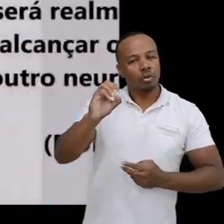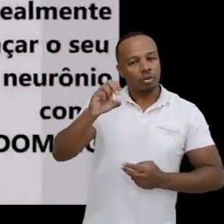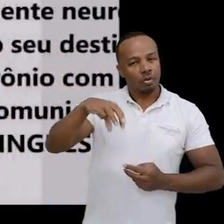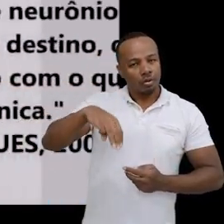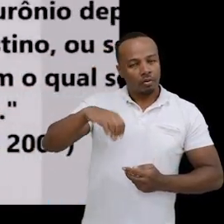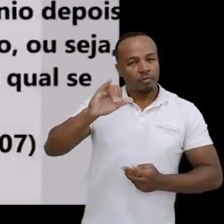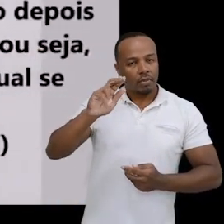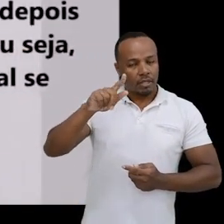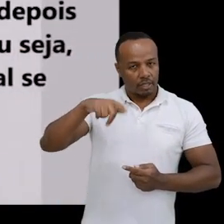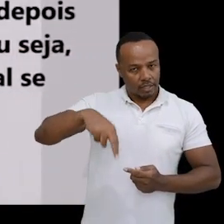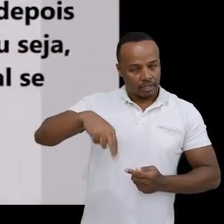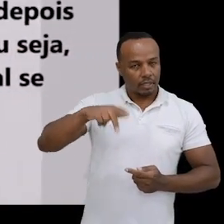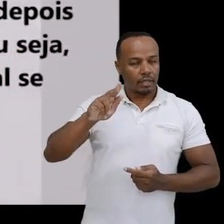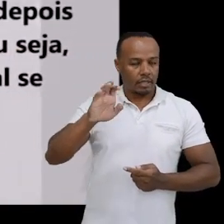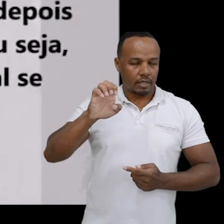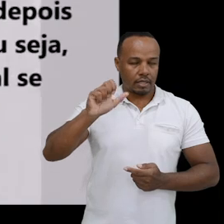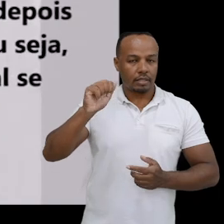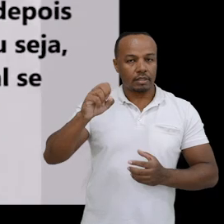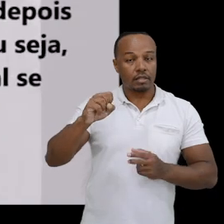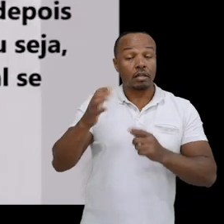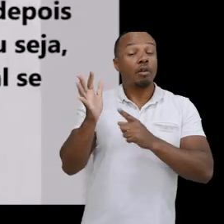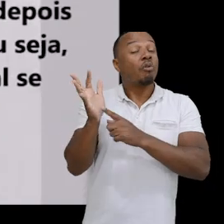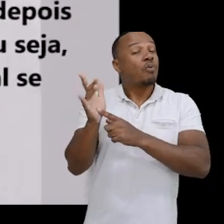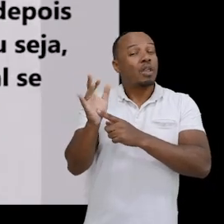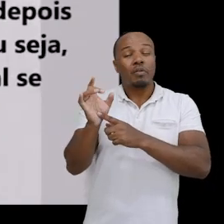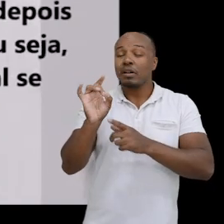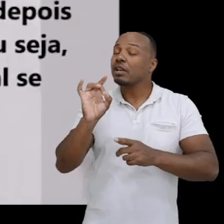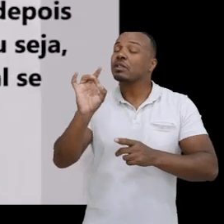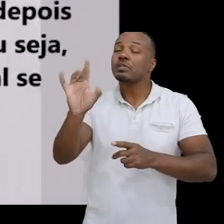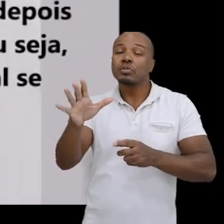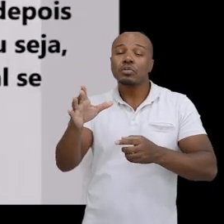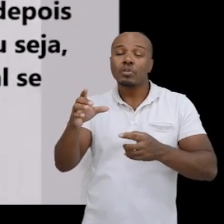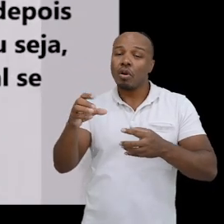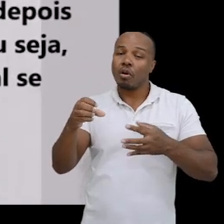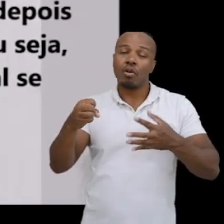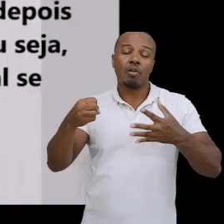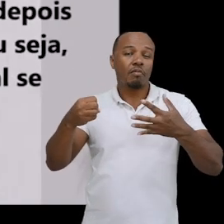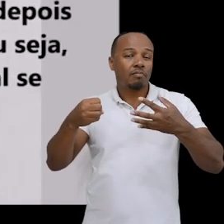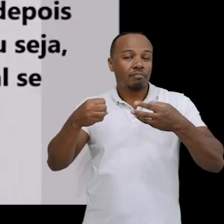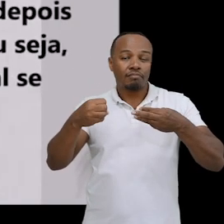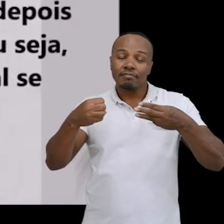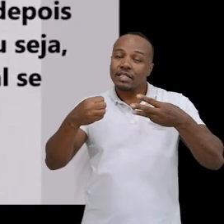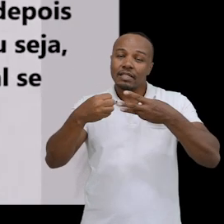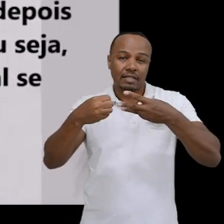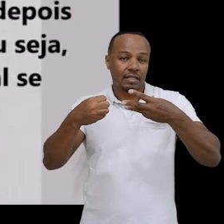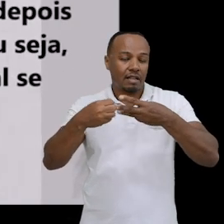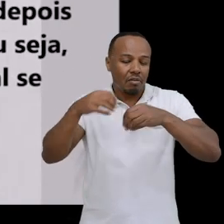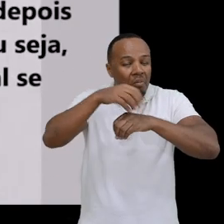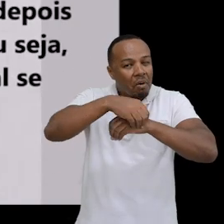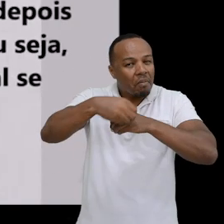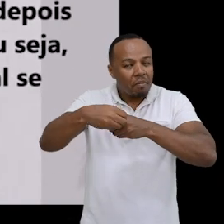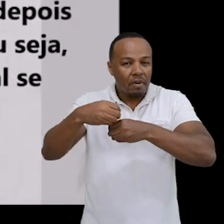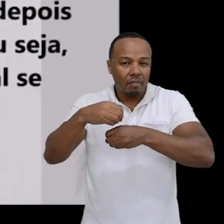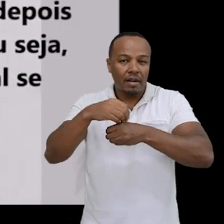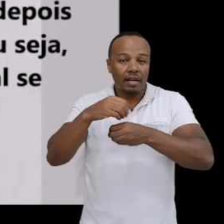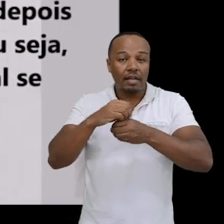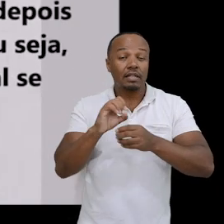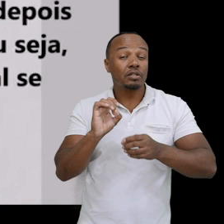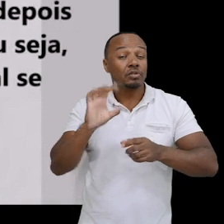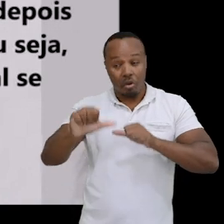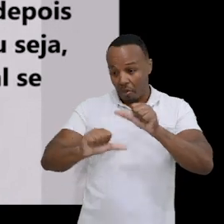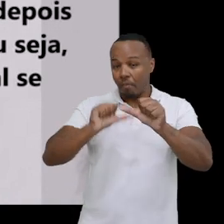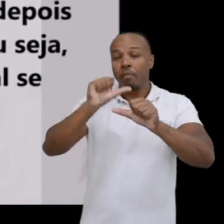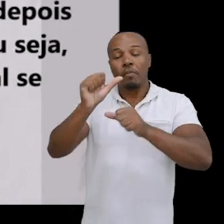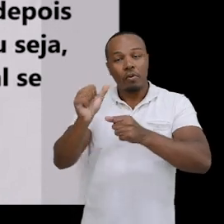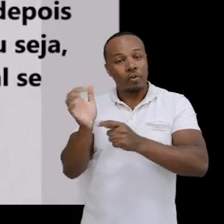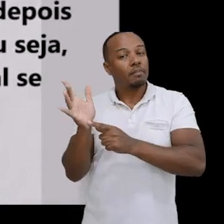o neurônio, embora altamente especializado, ele é apenas uma célula e só será realmente neurônio depois de